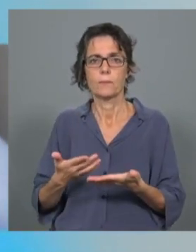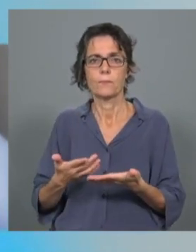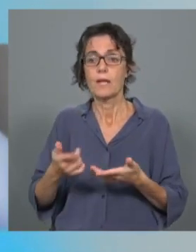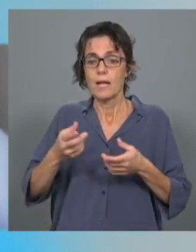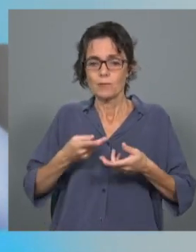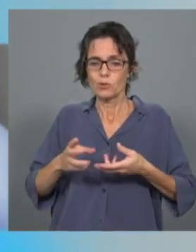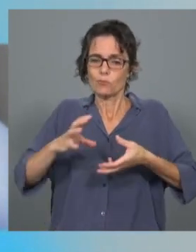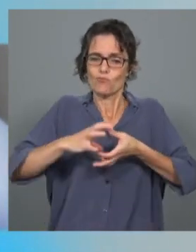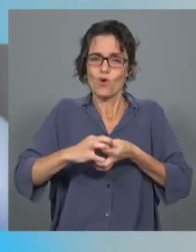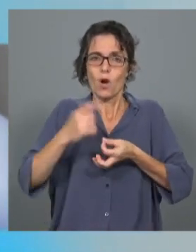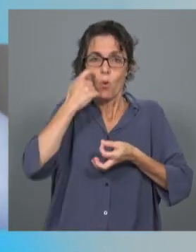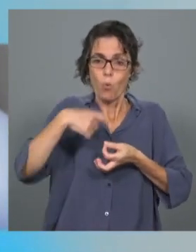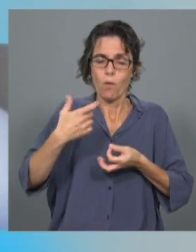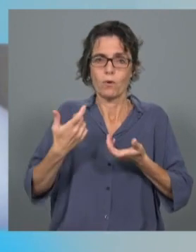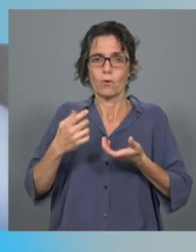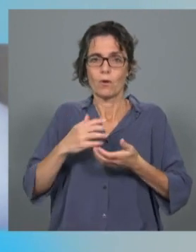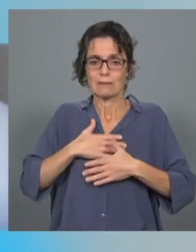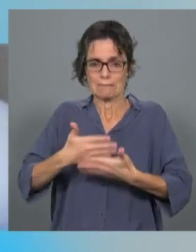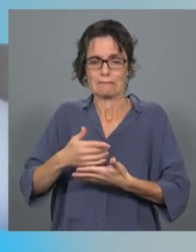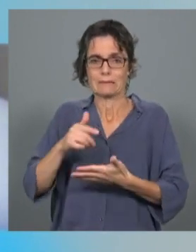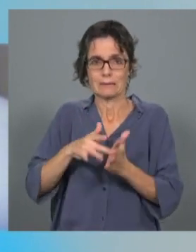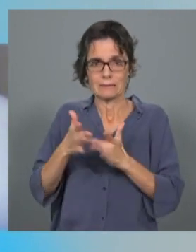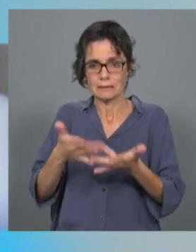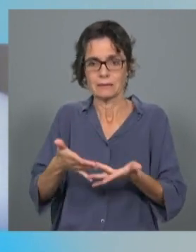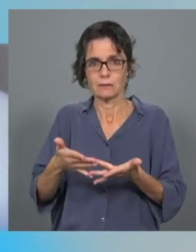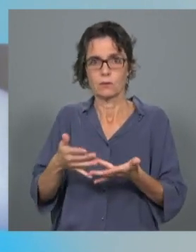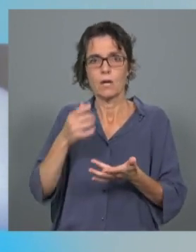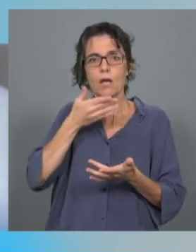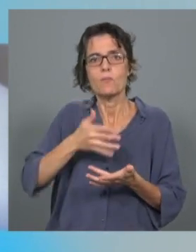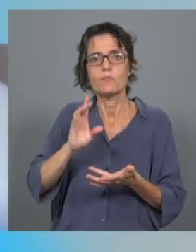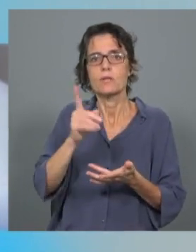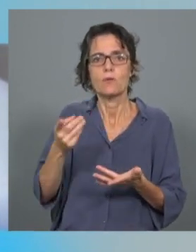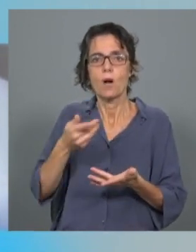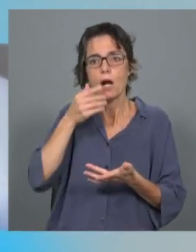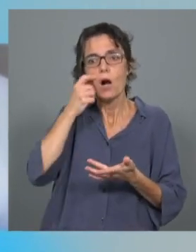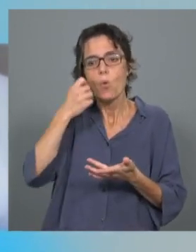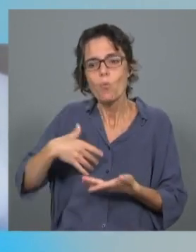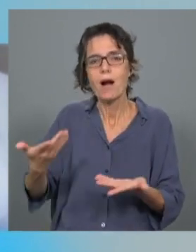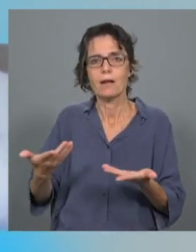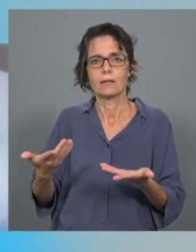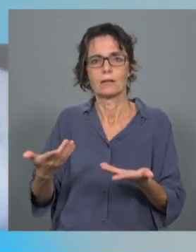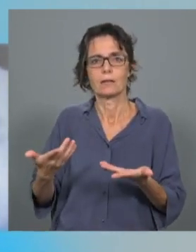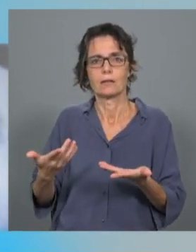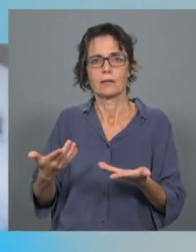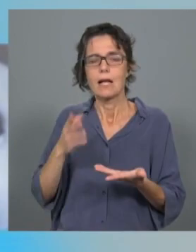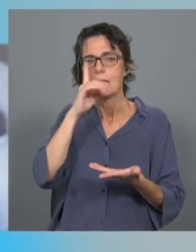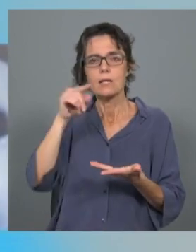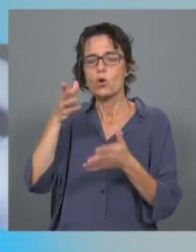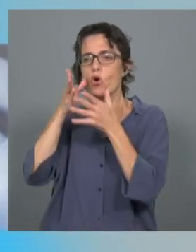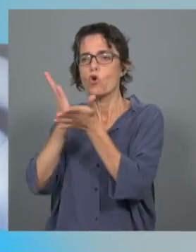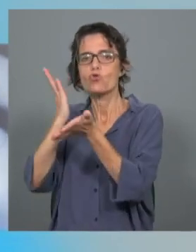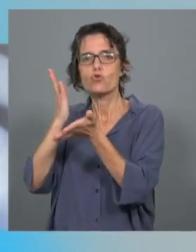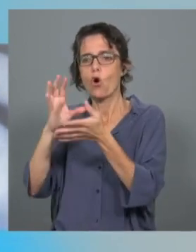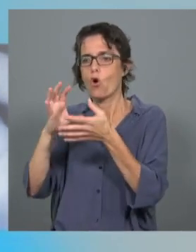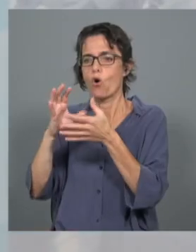tem a ver. Porque a experiência cristã é essencialmente uma experiência humana. E quando a gente perde essa noção, estamos a afastar completamente, não é? É